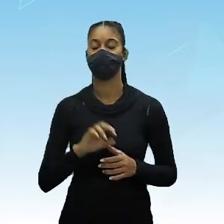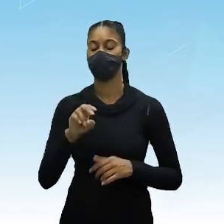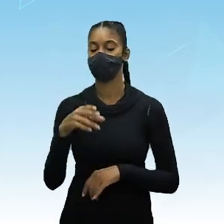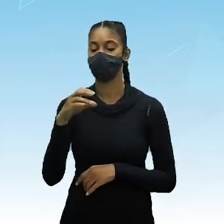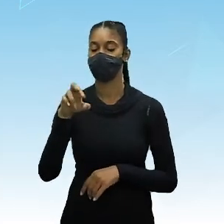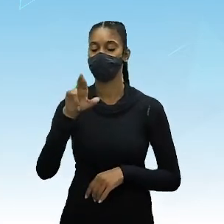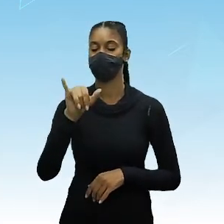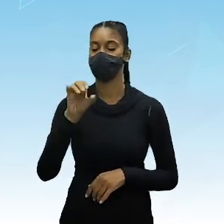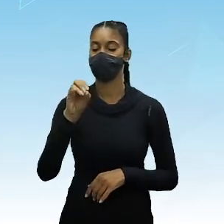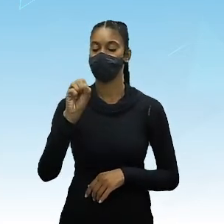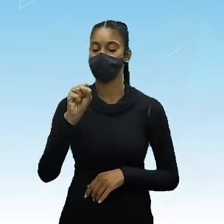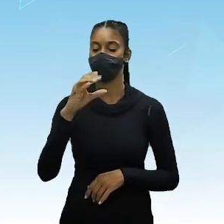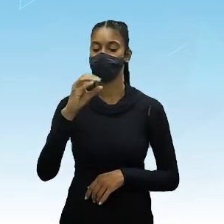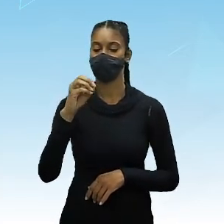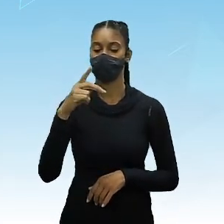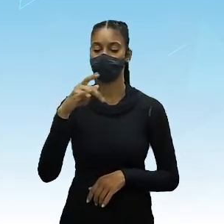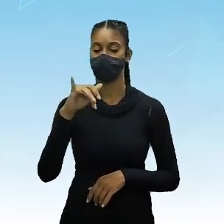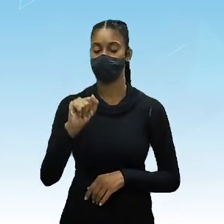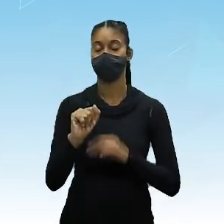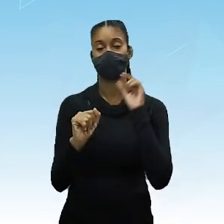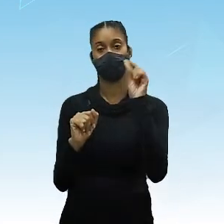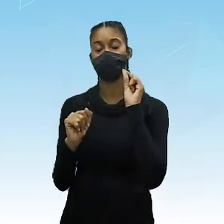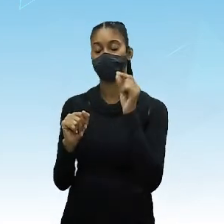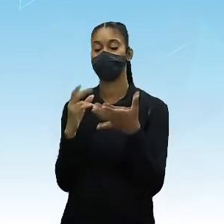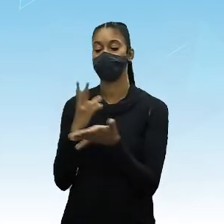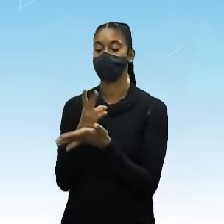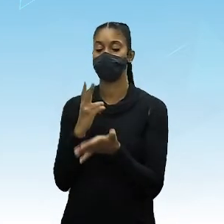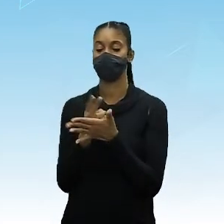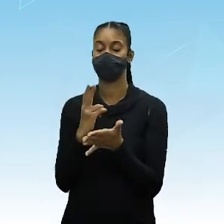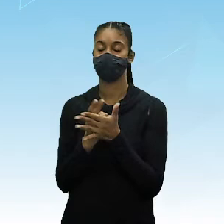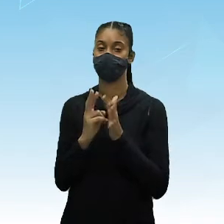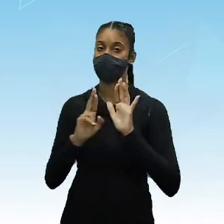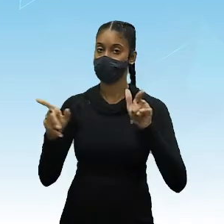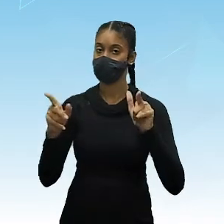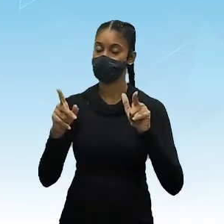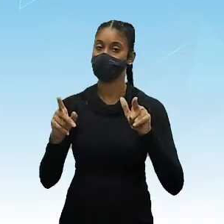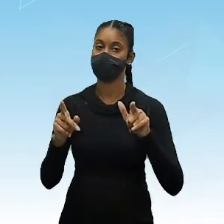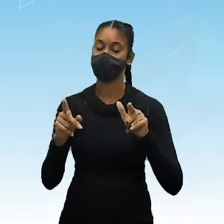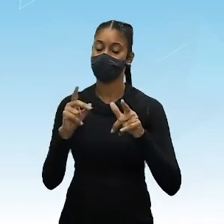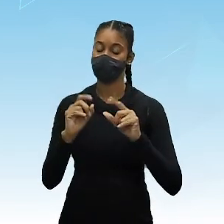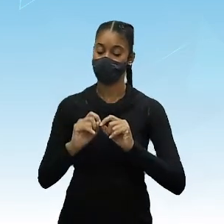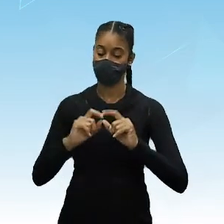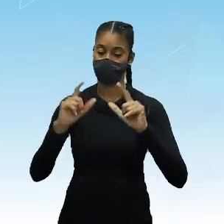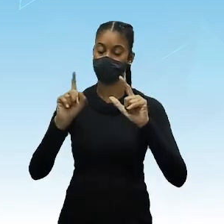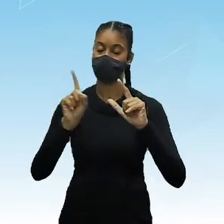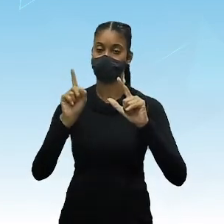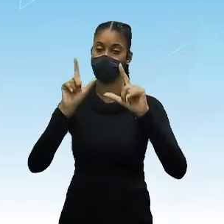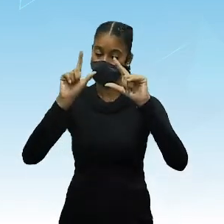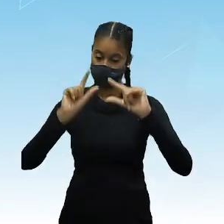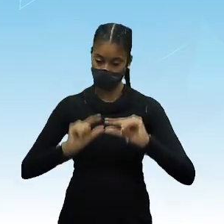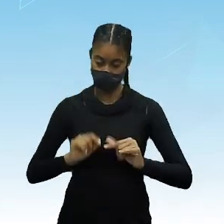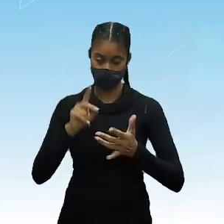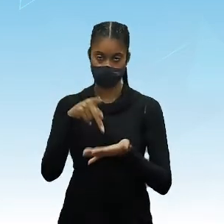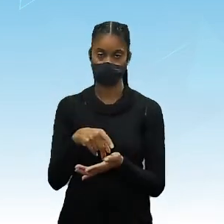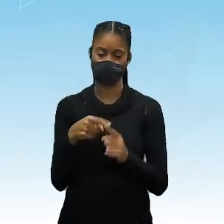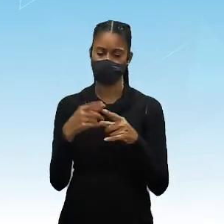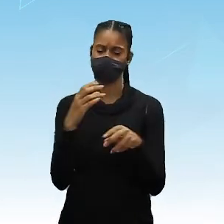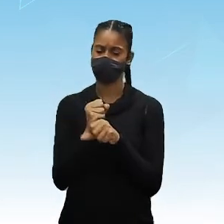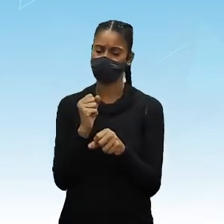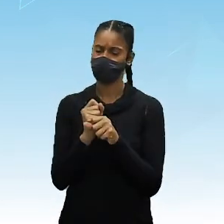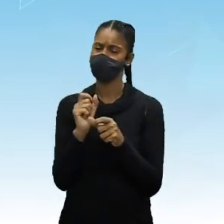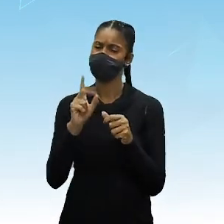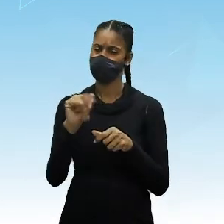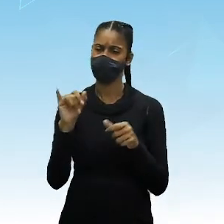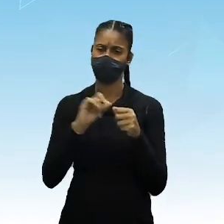uma outra constante e a consequência é que a temperatura, ao invés de aumentar, ela na verdade vai diminuir. Mas os cálculos que a gente